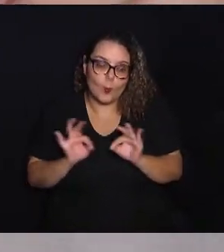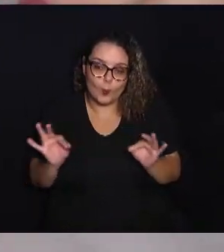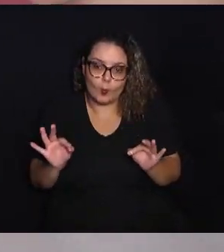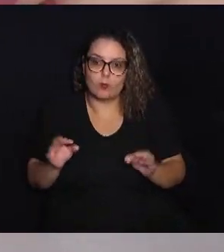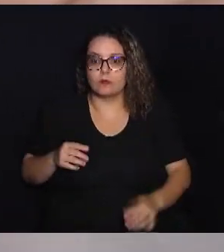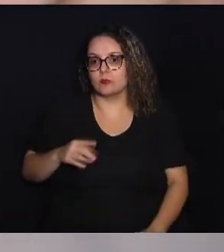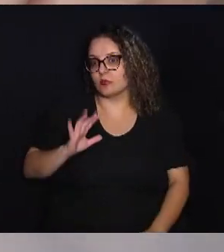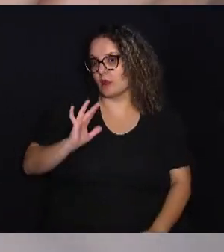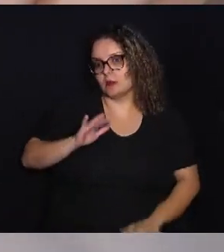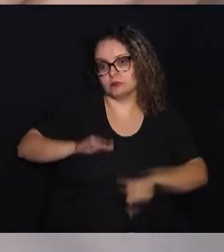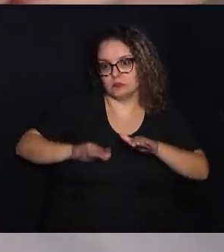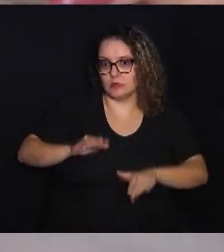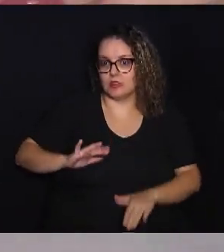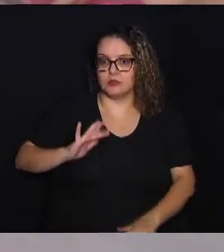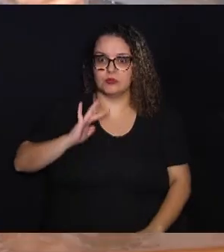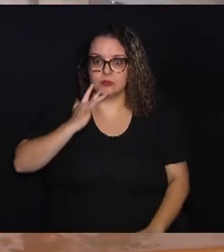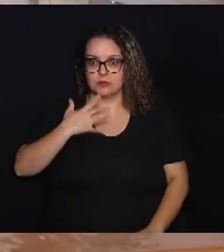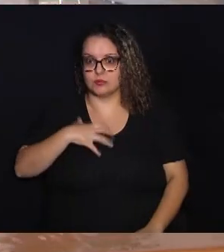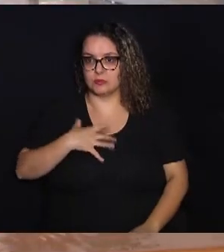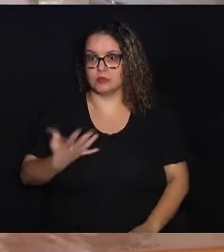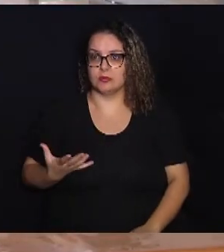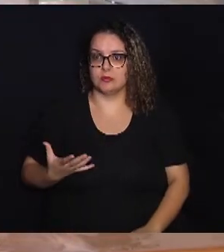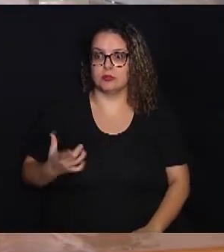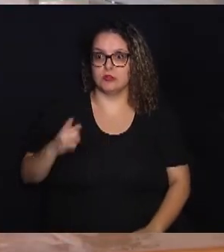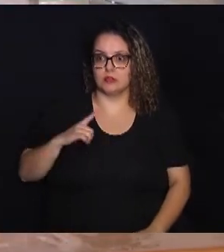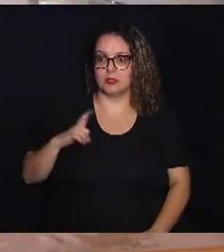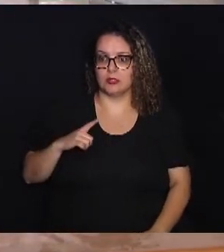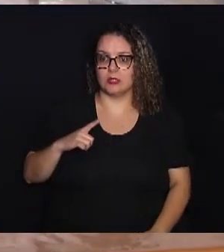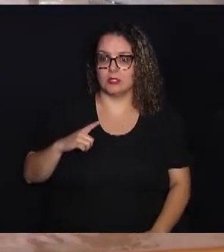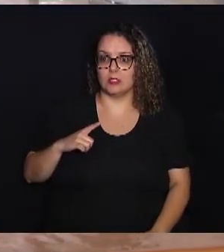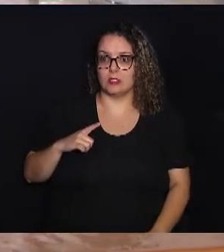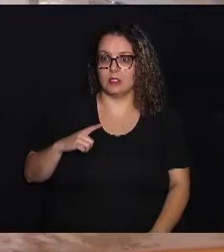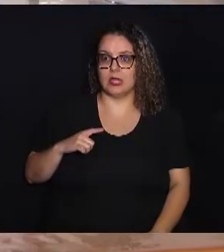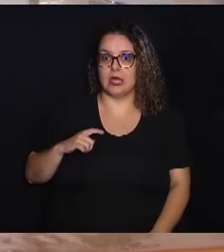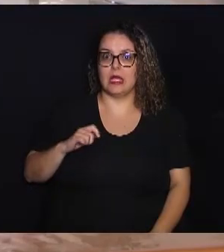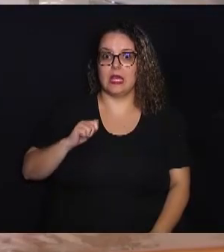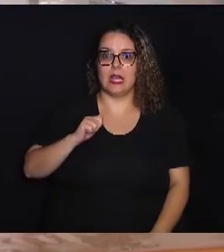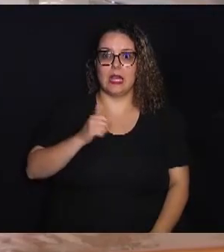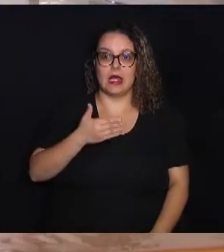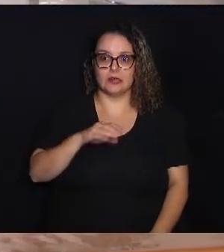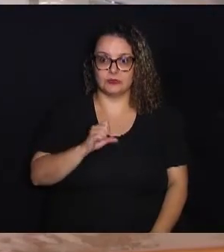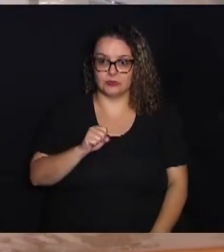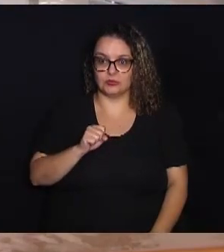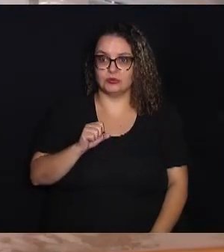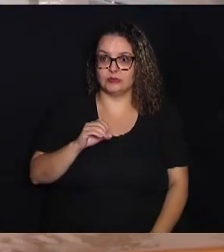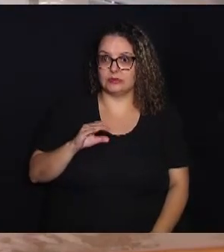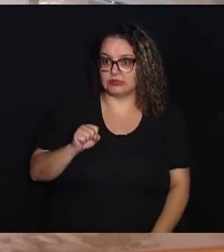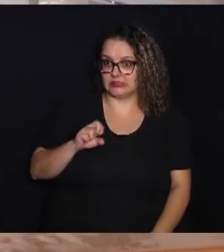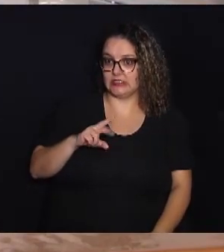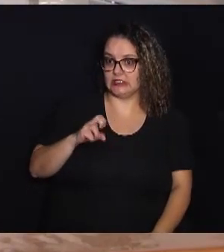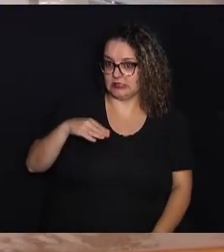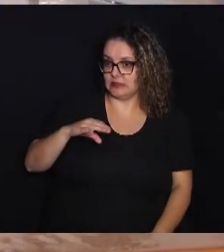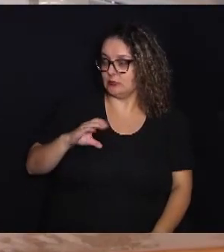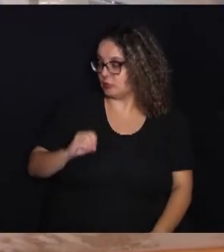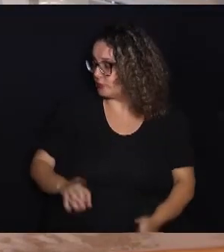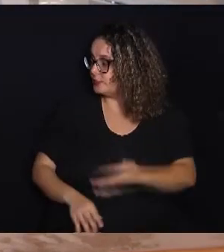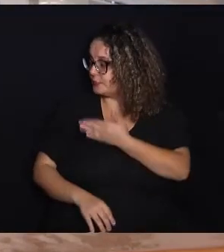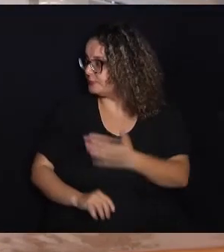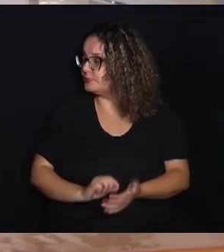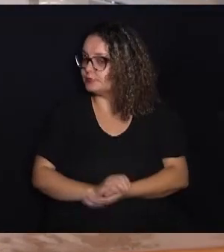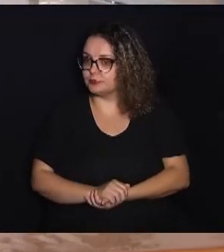Depois disso, a gente vai para a parte do acabamento, do polimento. Então, sempre sem as